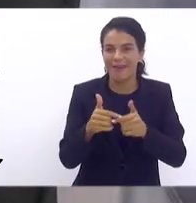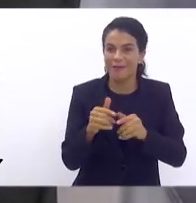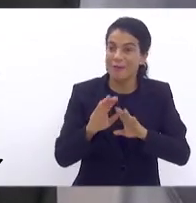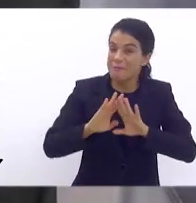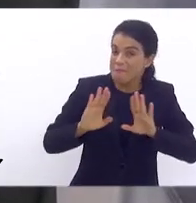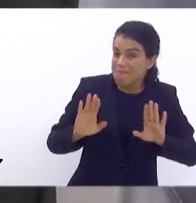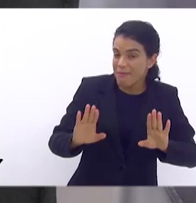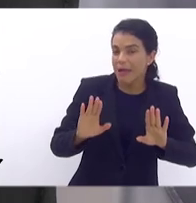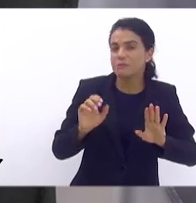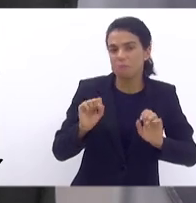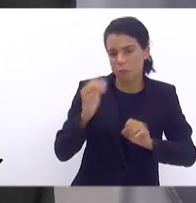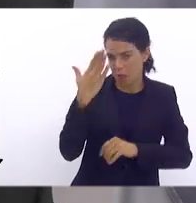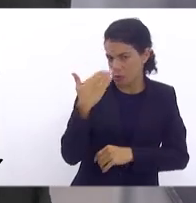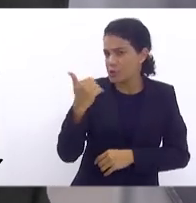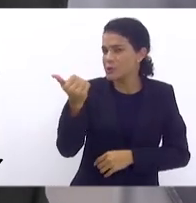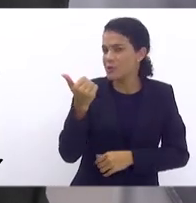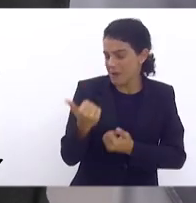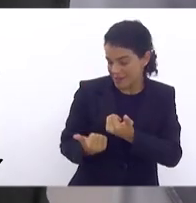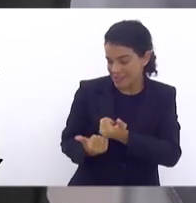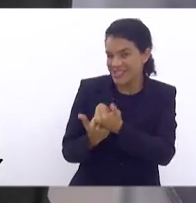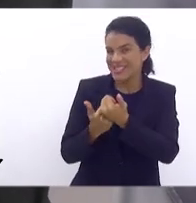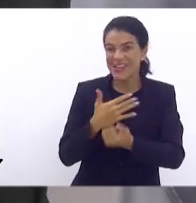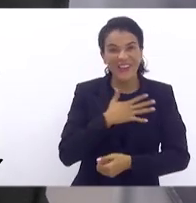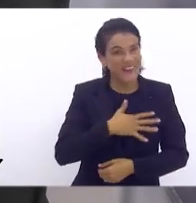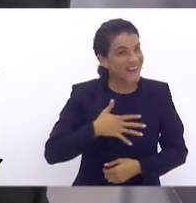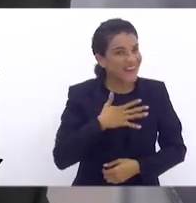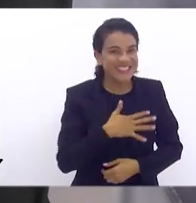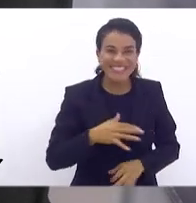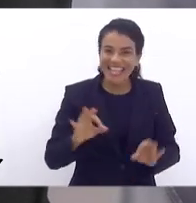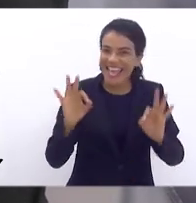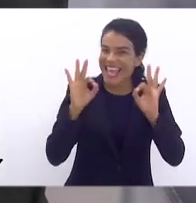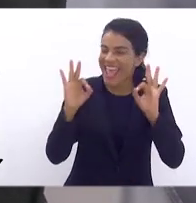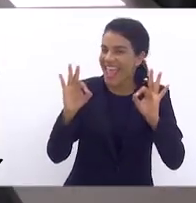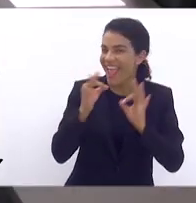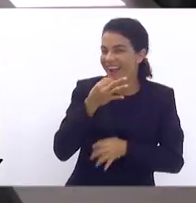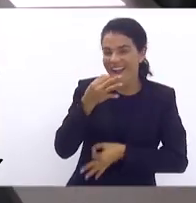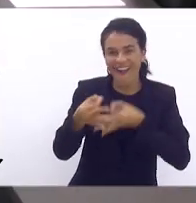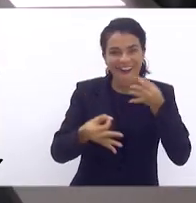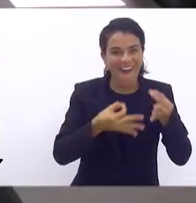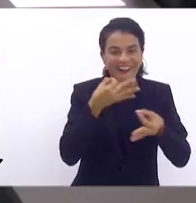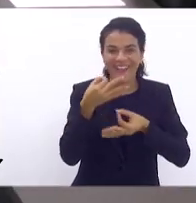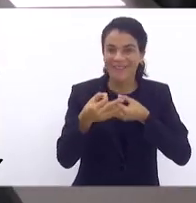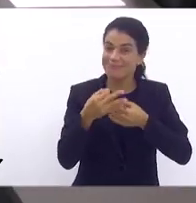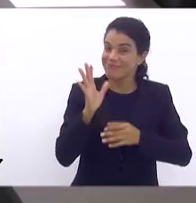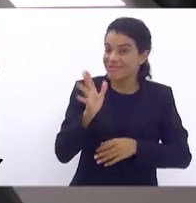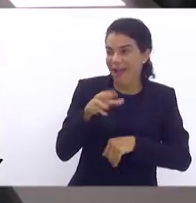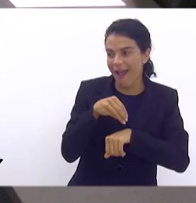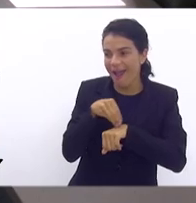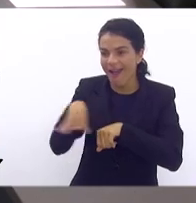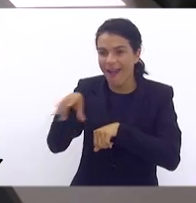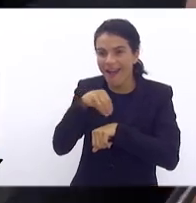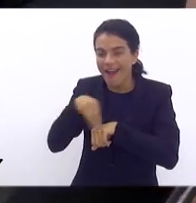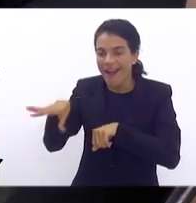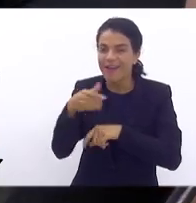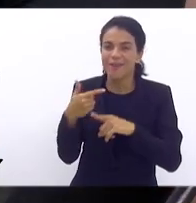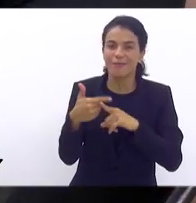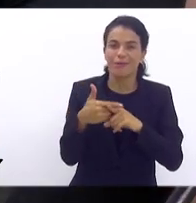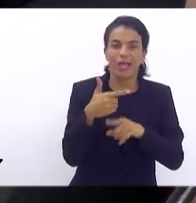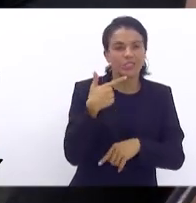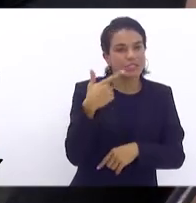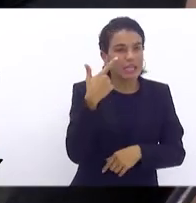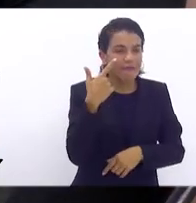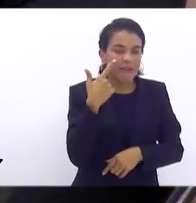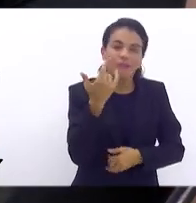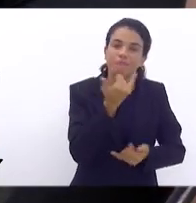pode chamar a gente que a gente dá um gostei muito palpite gostei muito assim já vou levar porque a gente tá apurando essa situação